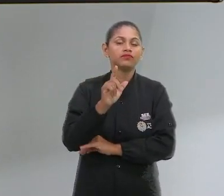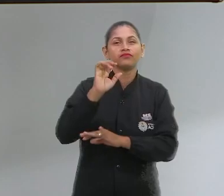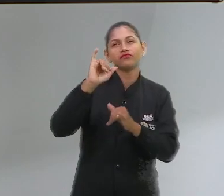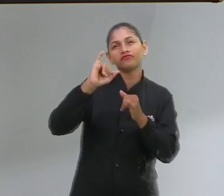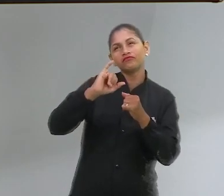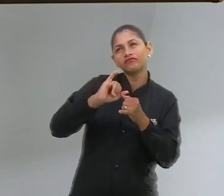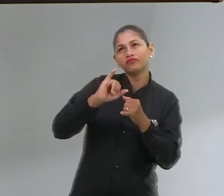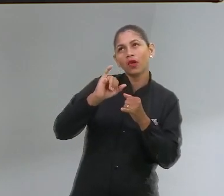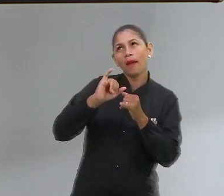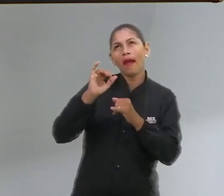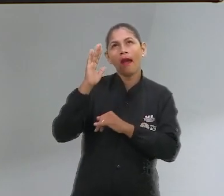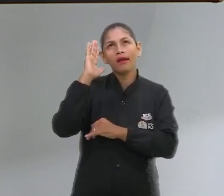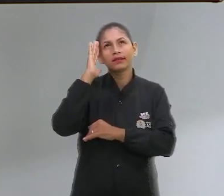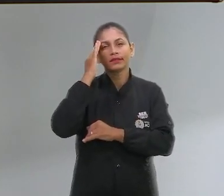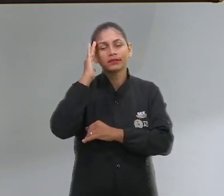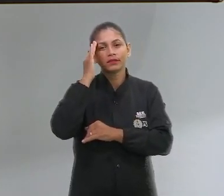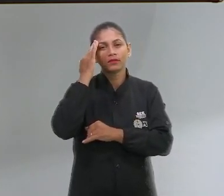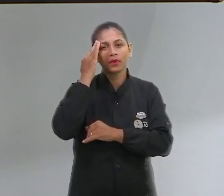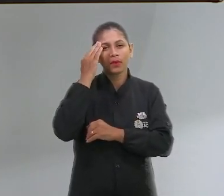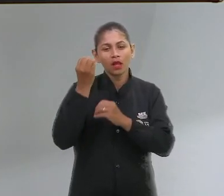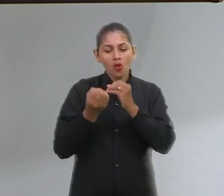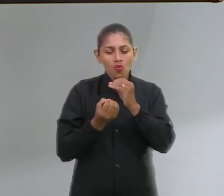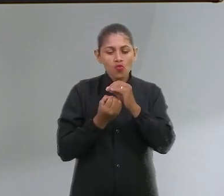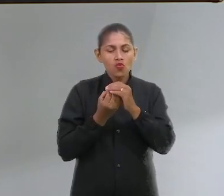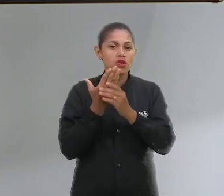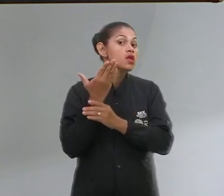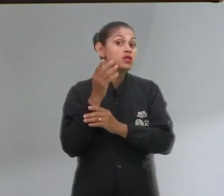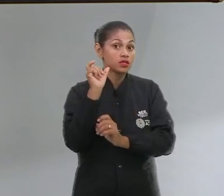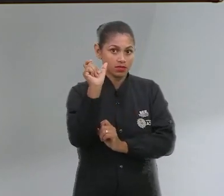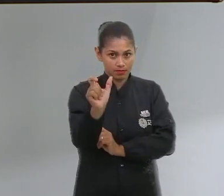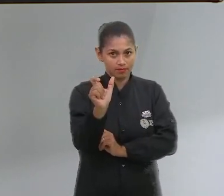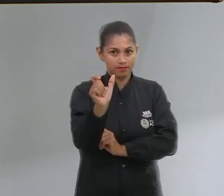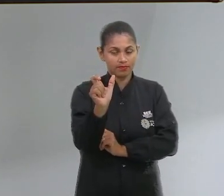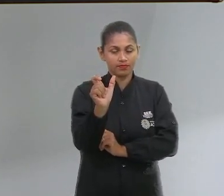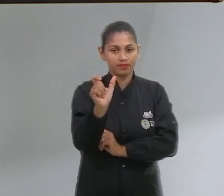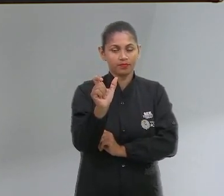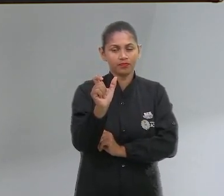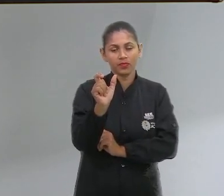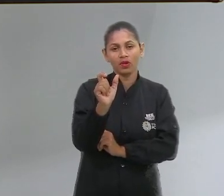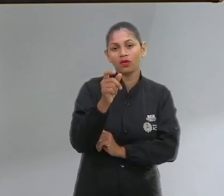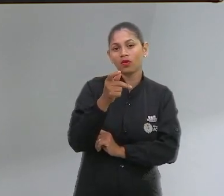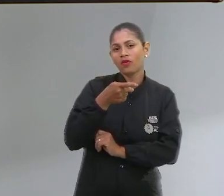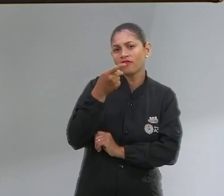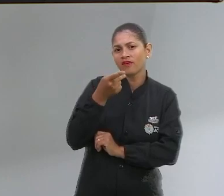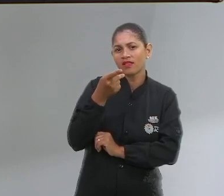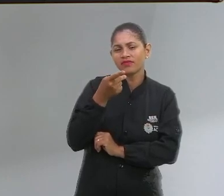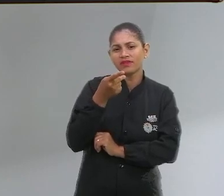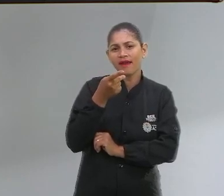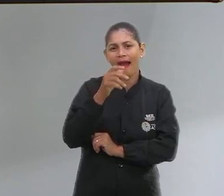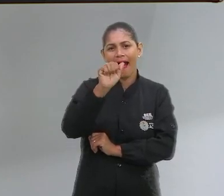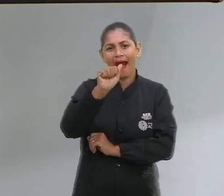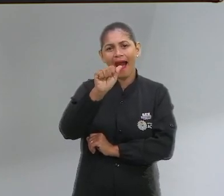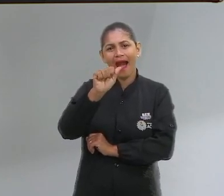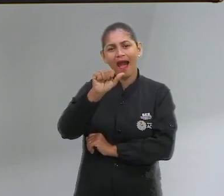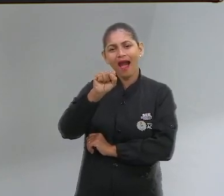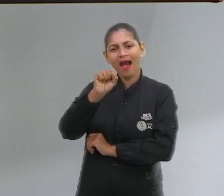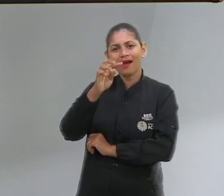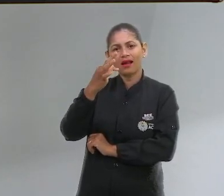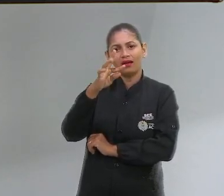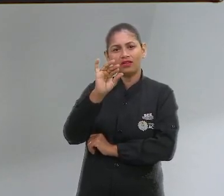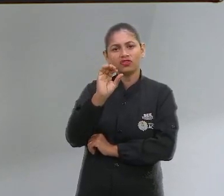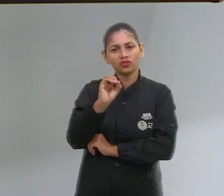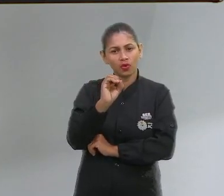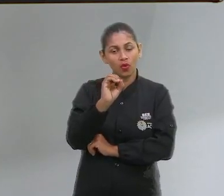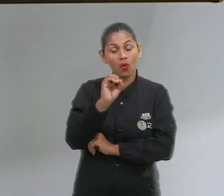um discernimento pela origem da palavra. Então vamos pensar, estou falando de astroquímica. Então a